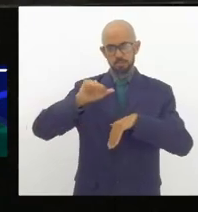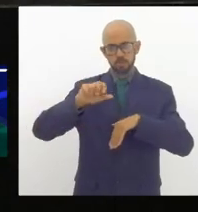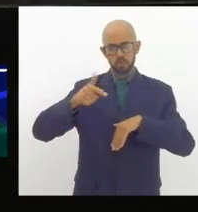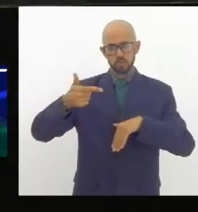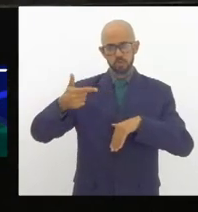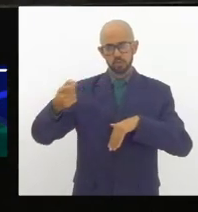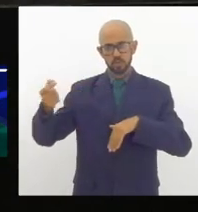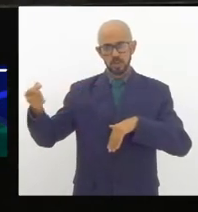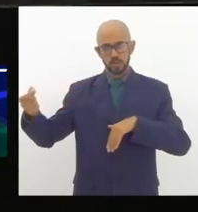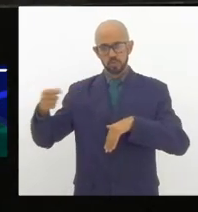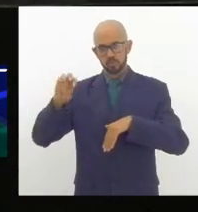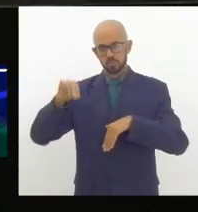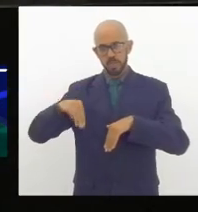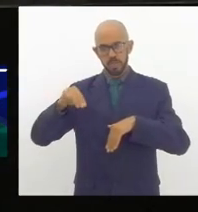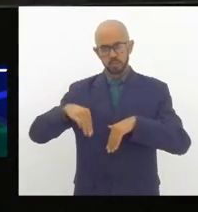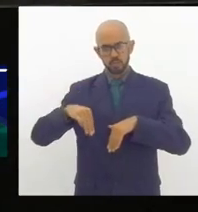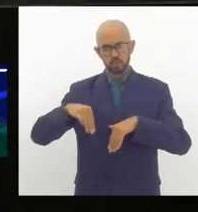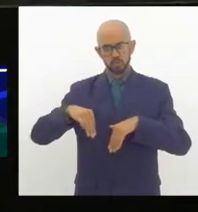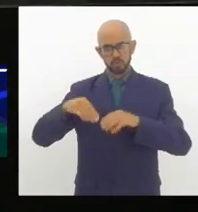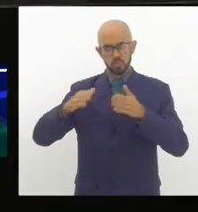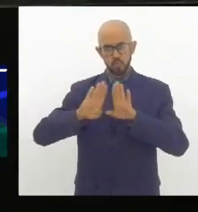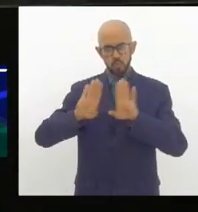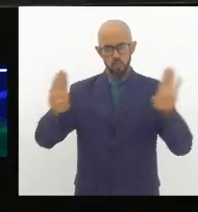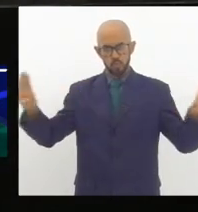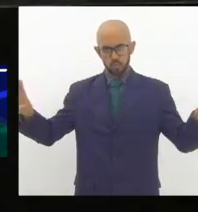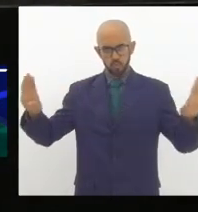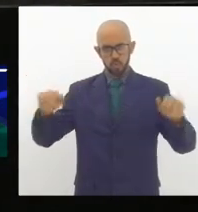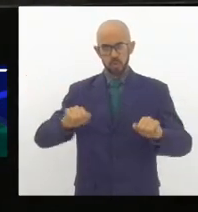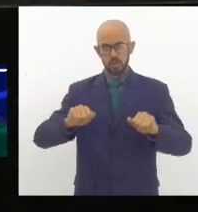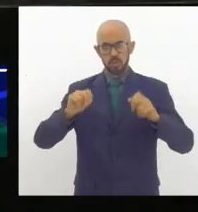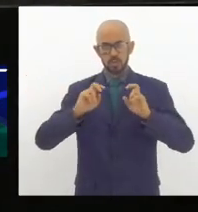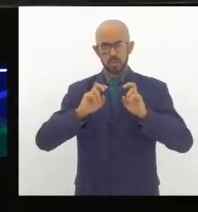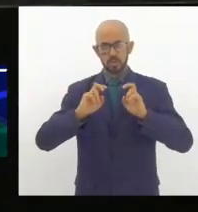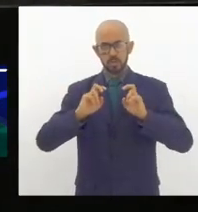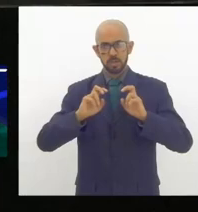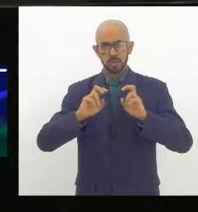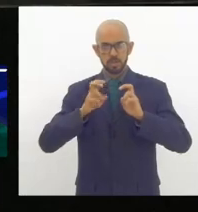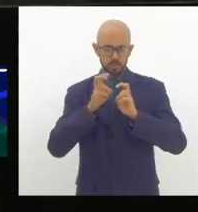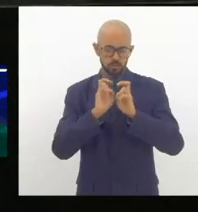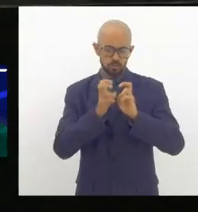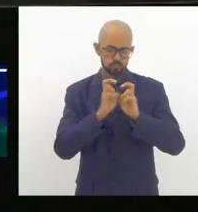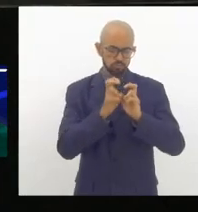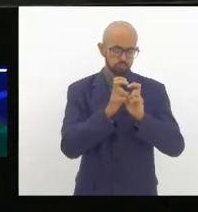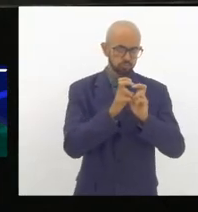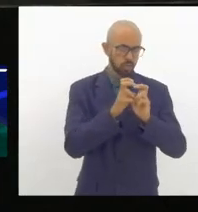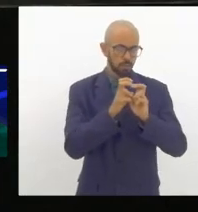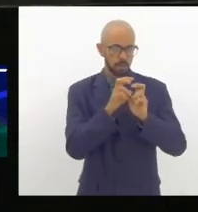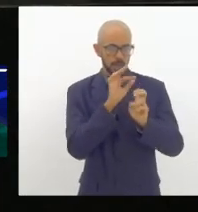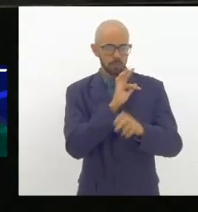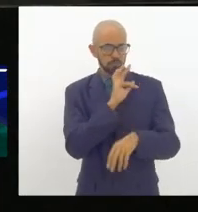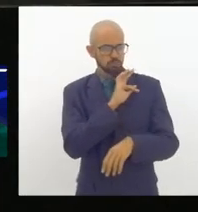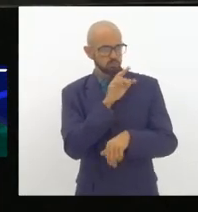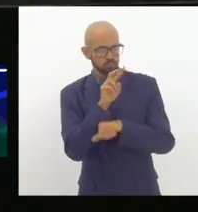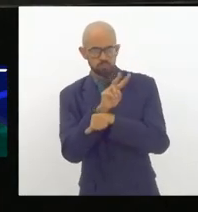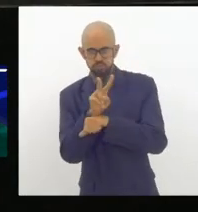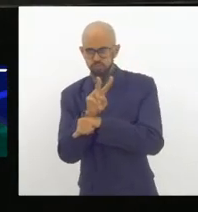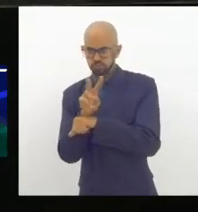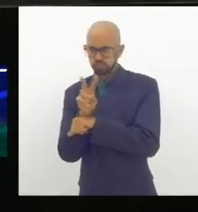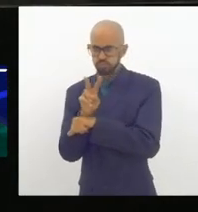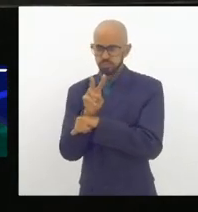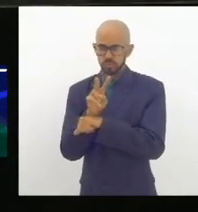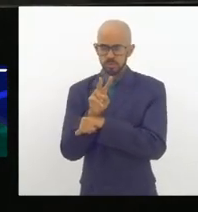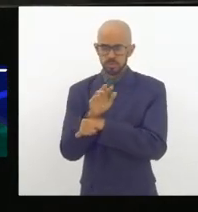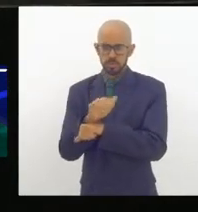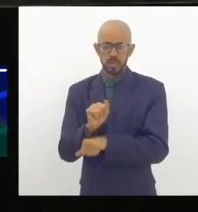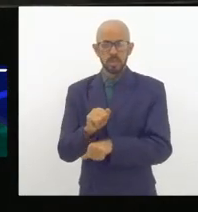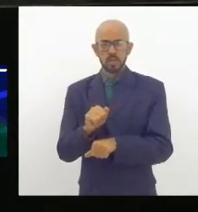manutenção das estações colocação de veículo Ferroviário para o Patrulhamento e a retirada de bolsões